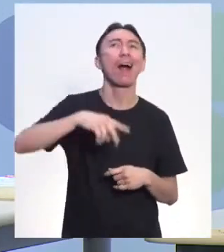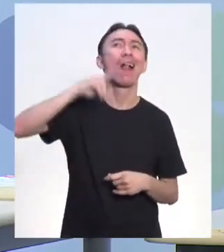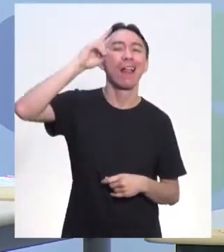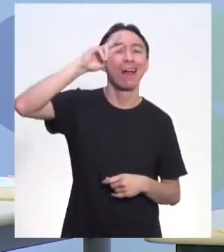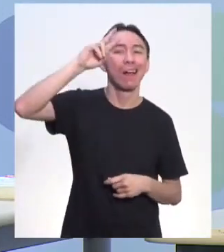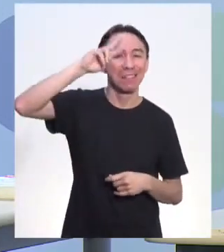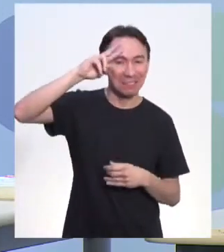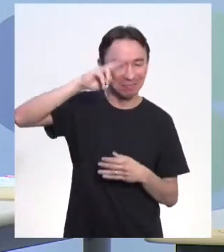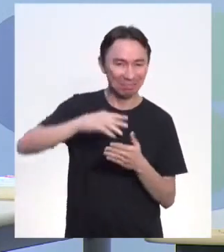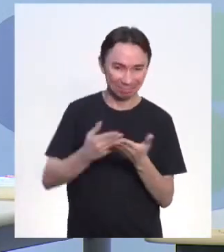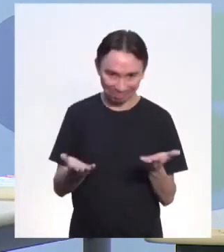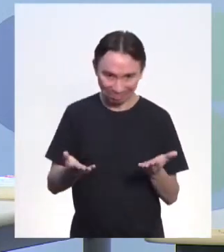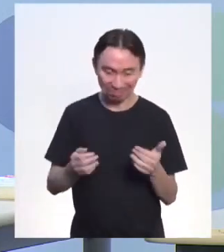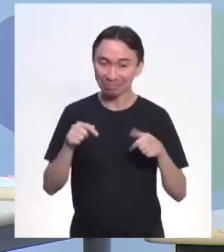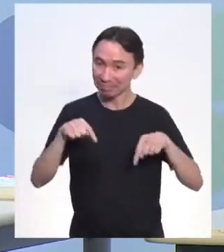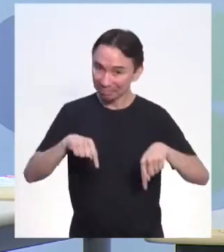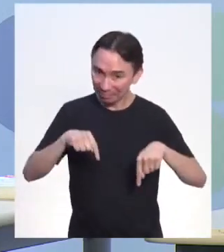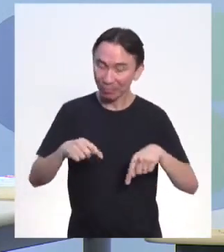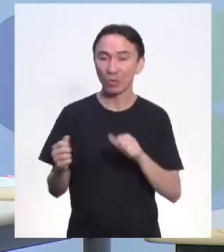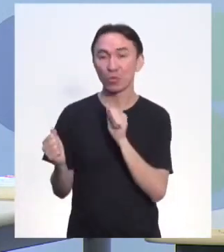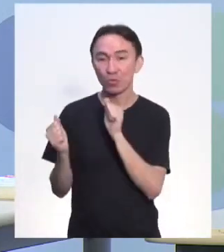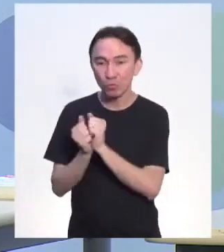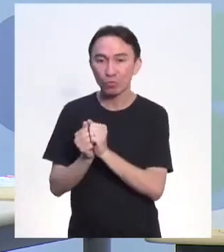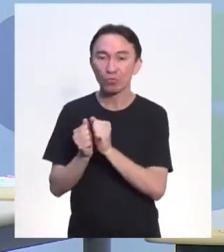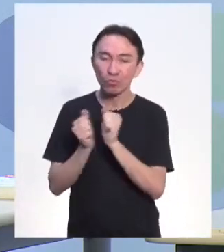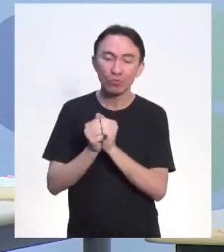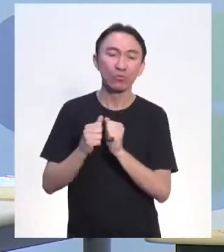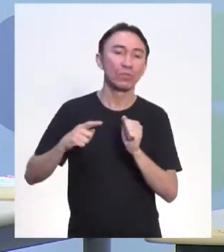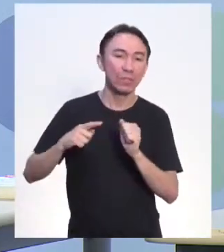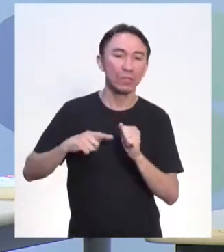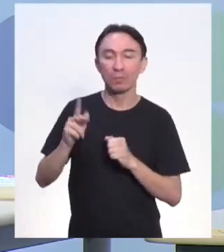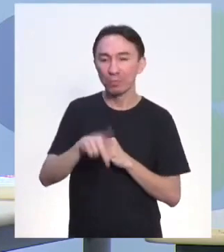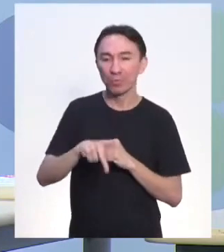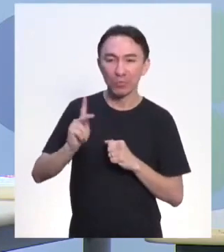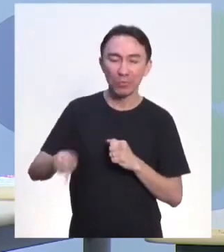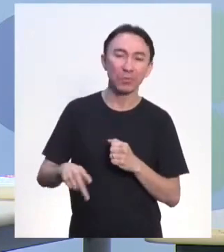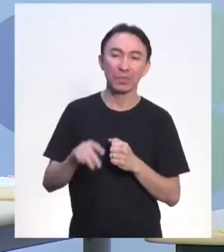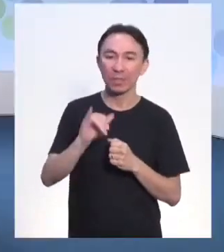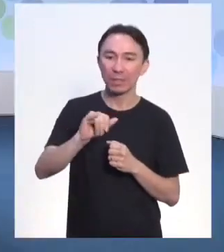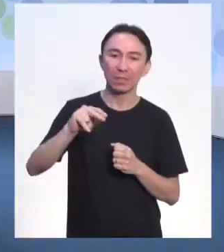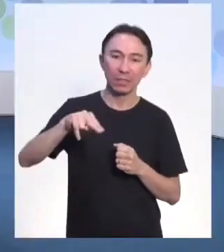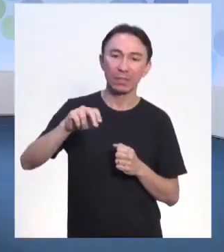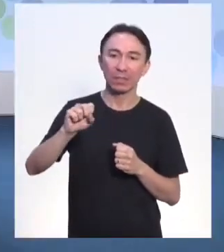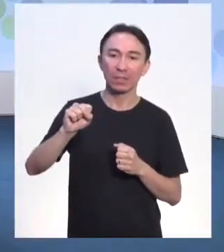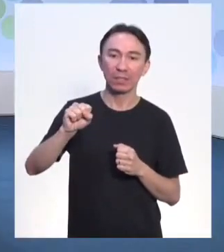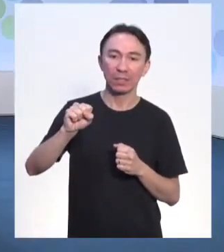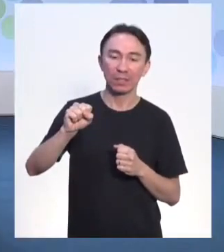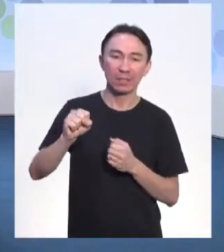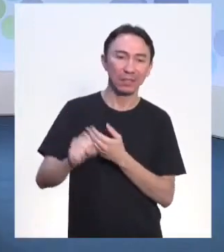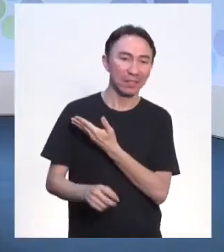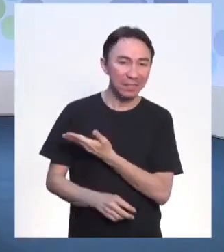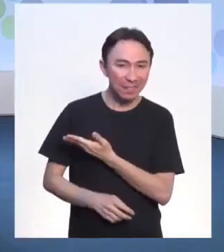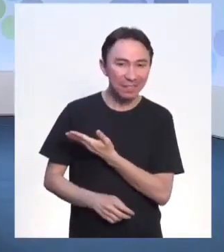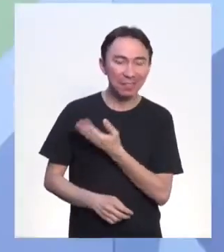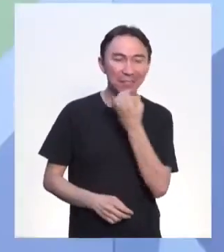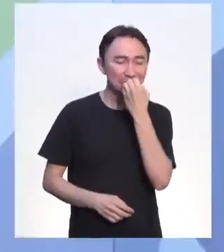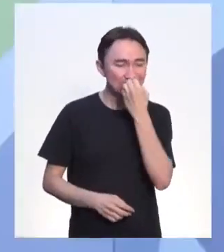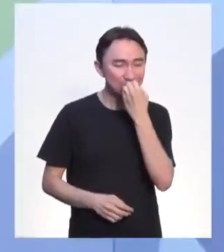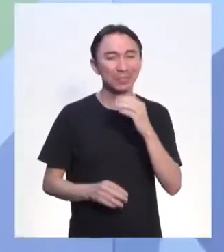bom? Conto com a presença da professora Inês para me ajudar no chat. Bem-vinda, professora Inês, tudo bem? Oi, professora